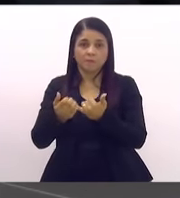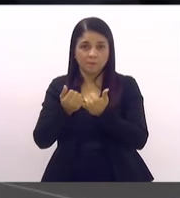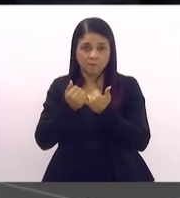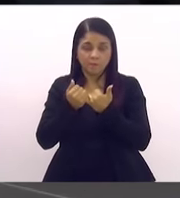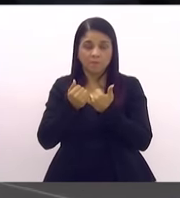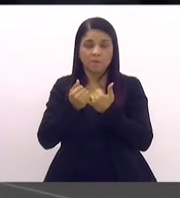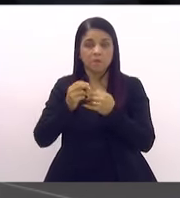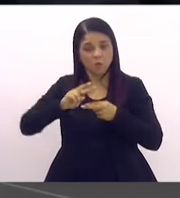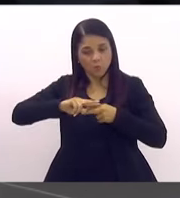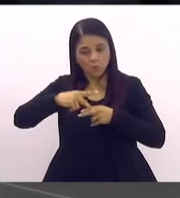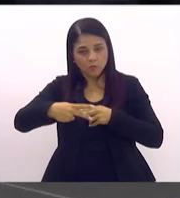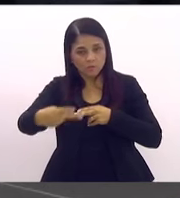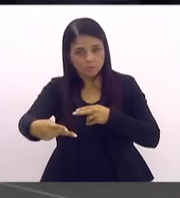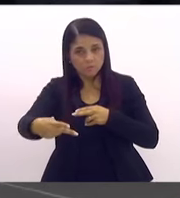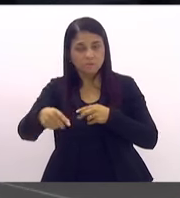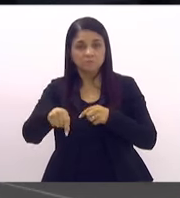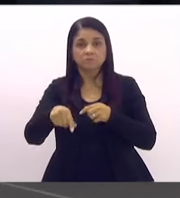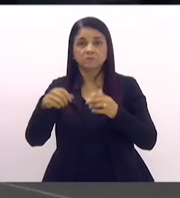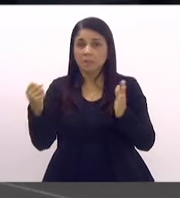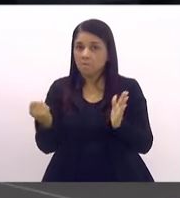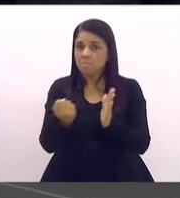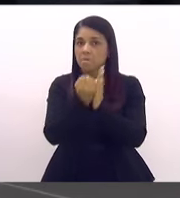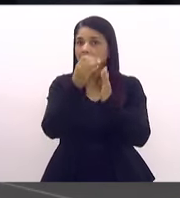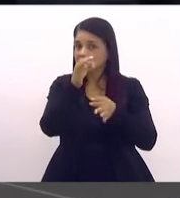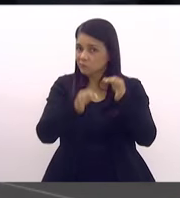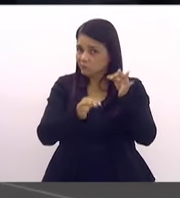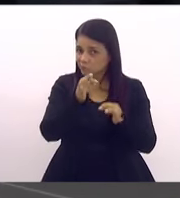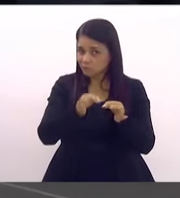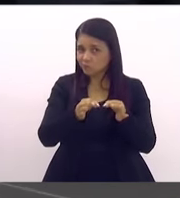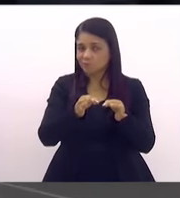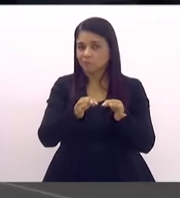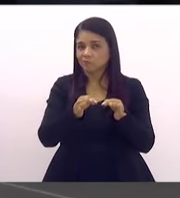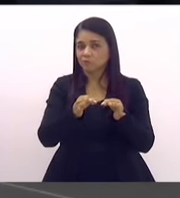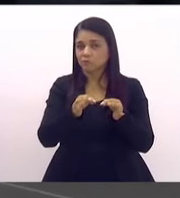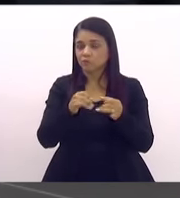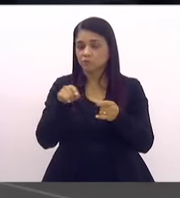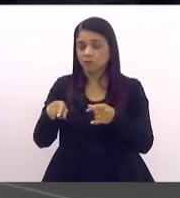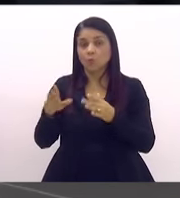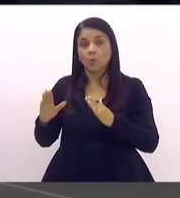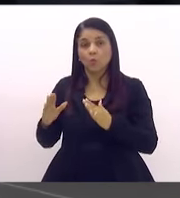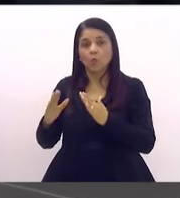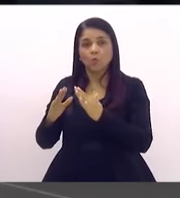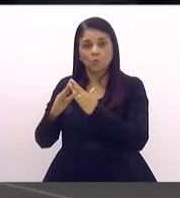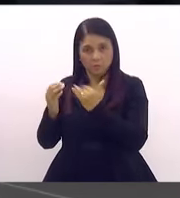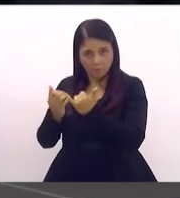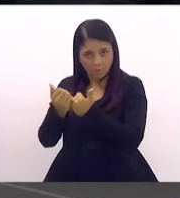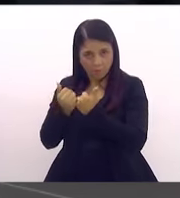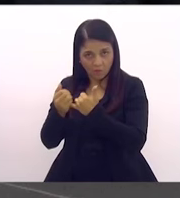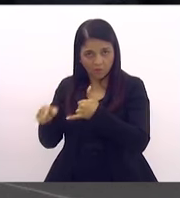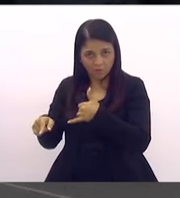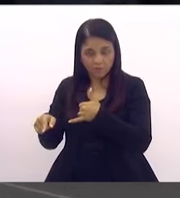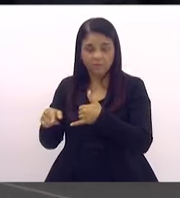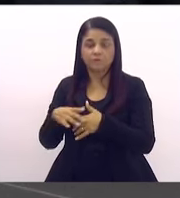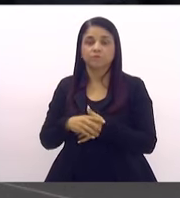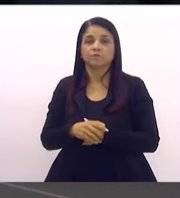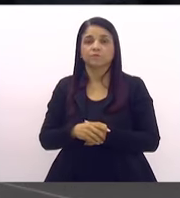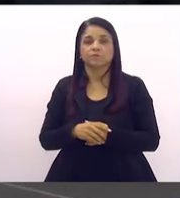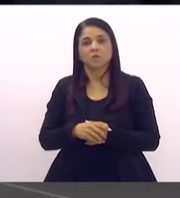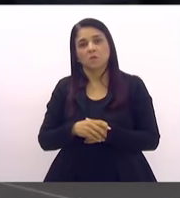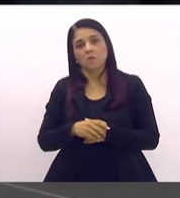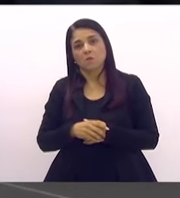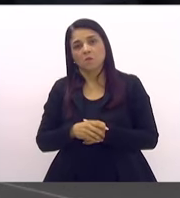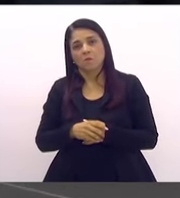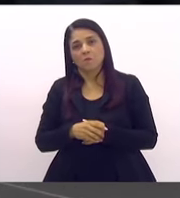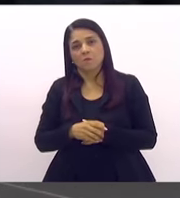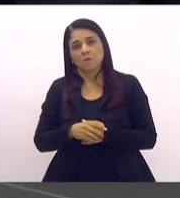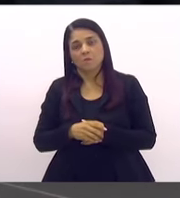ter algum impacto jurídico sobre o imóvel em si, a gente tem